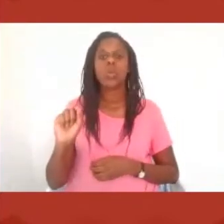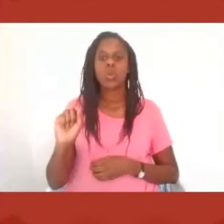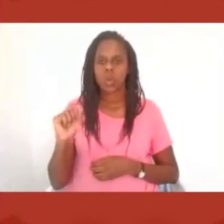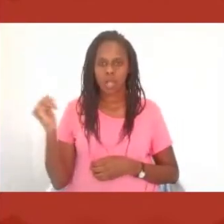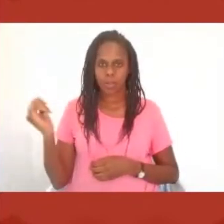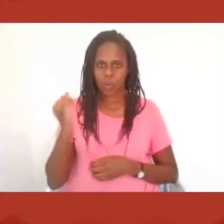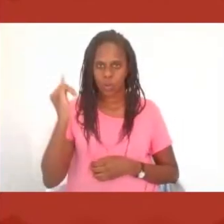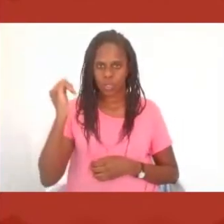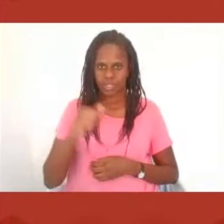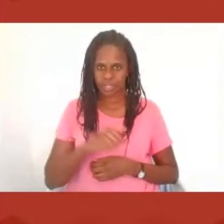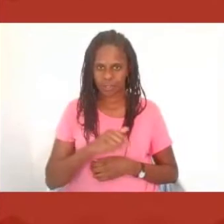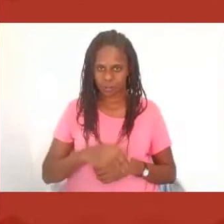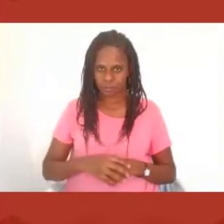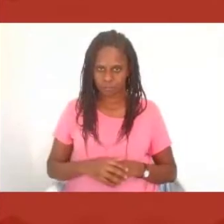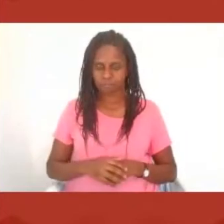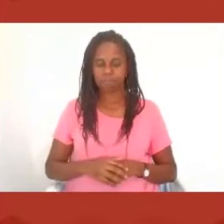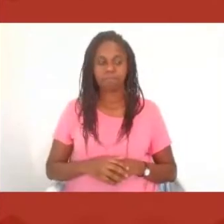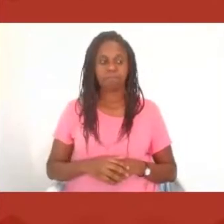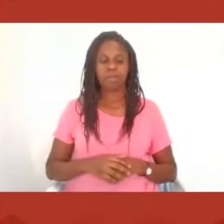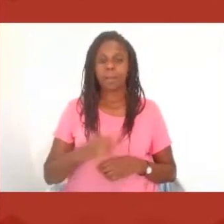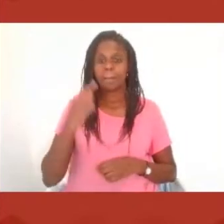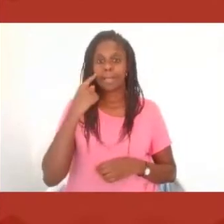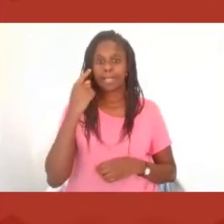a passagem de um estado para outro,